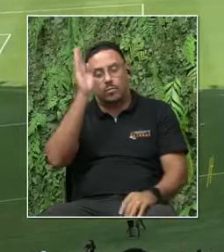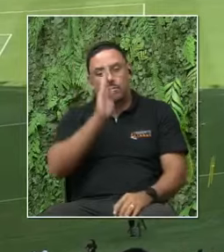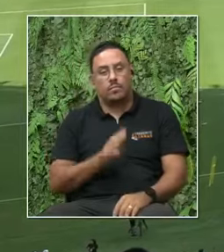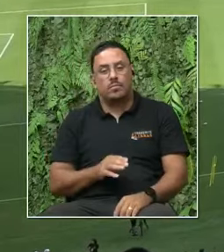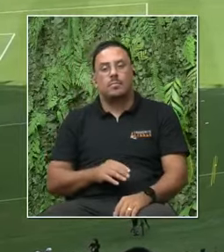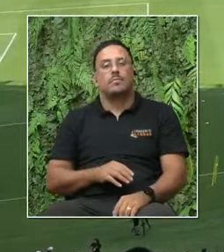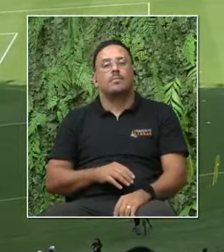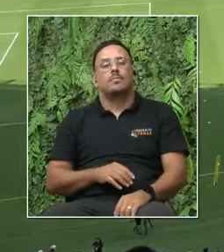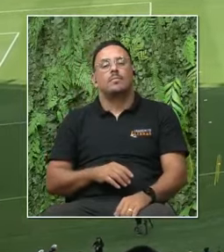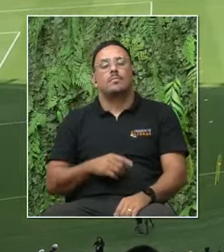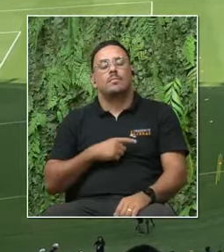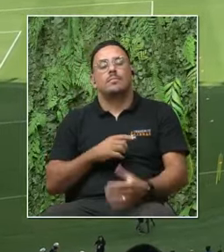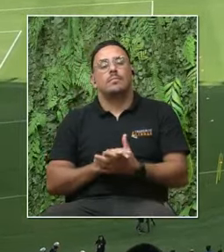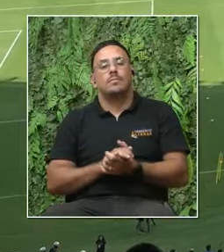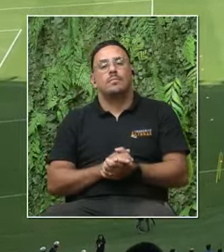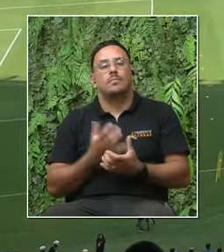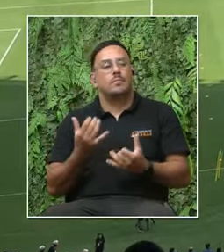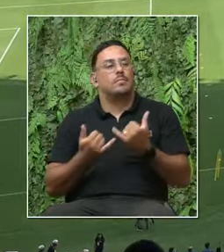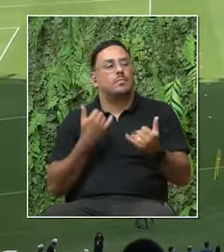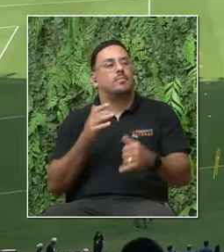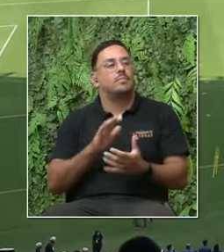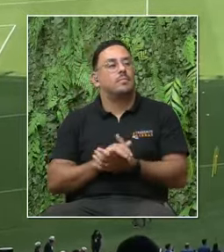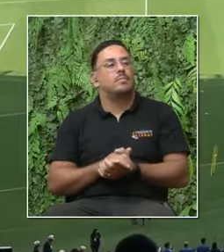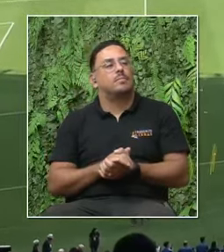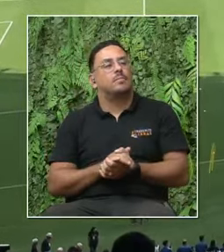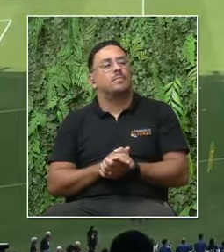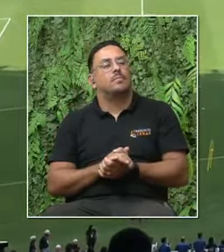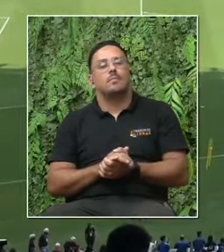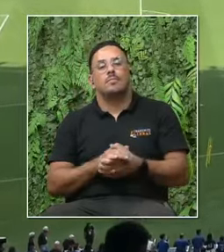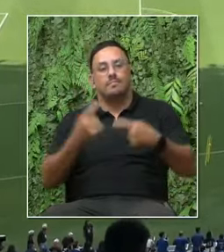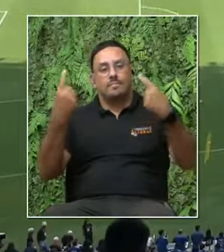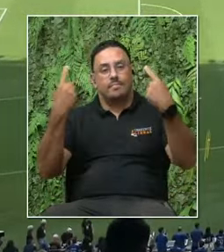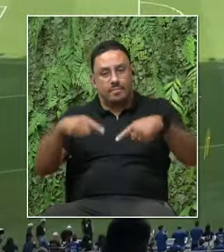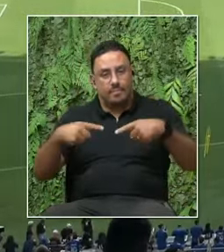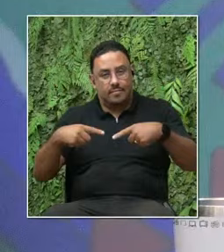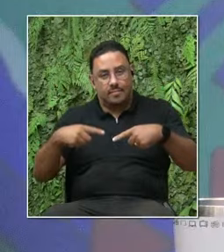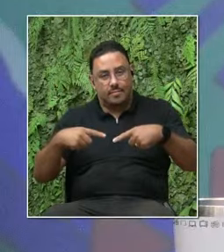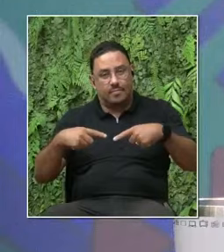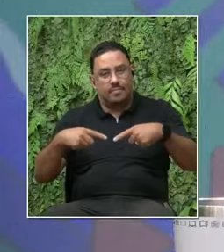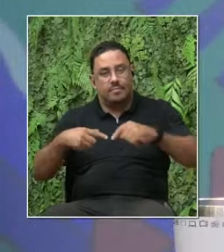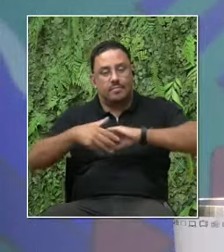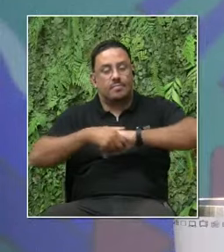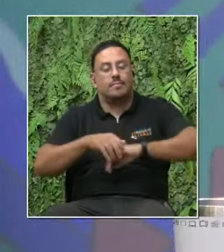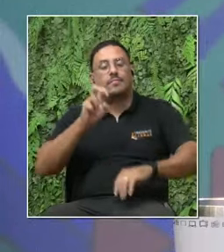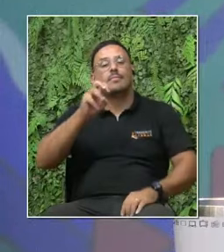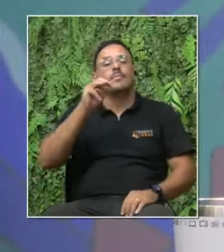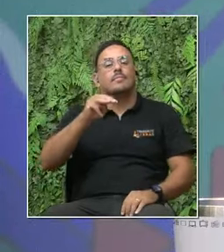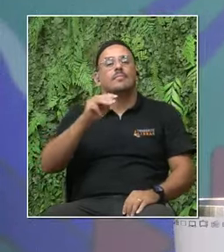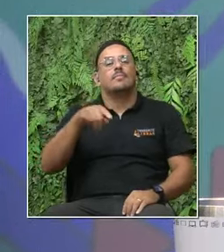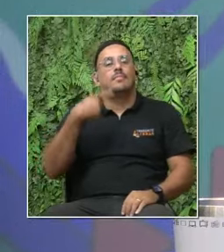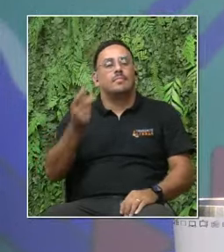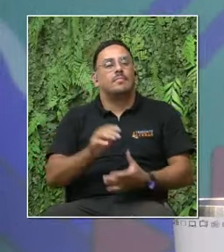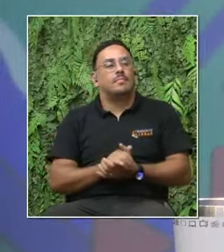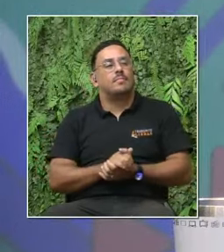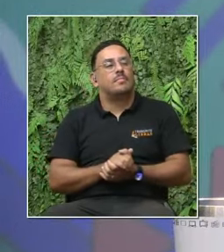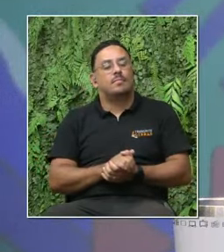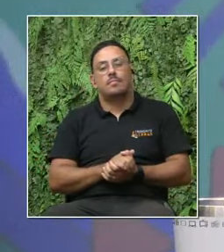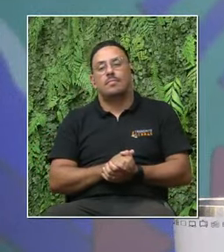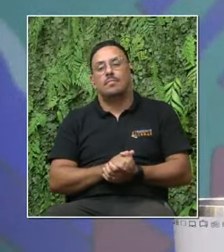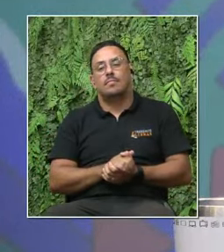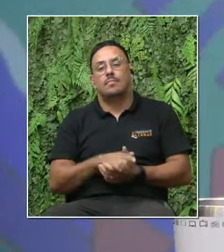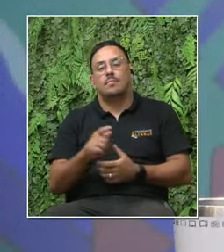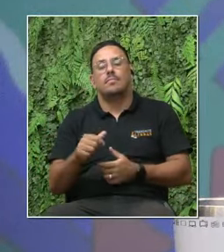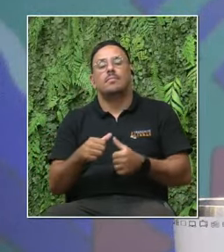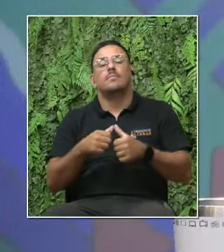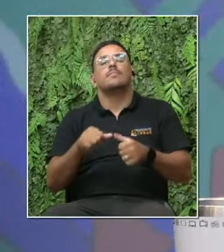B Lair não lança o desafio aqui ó vou dar para vocês aí 5 minutos pra rapaziada vocês